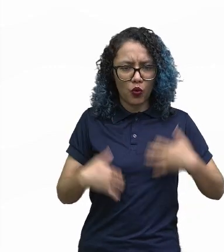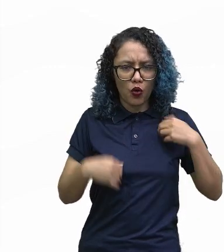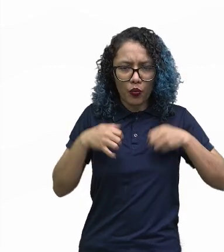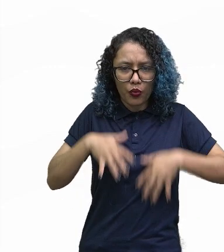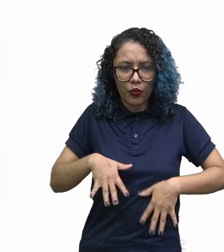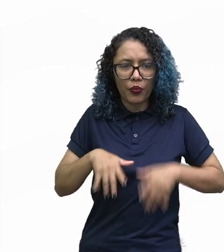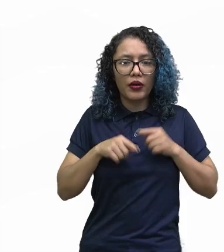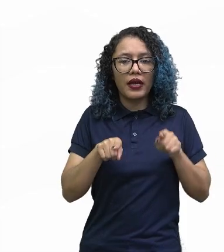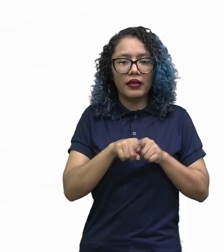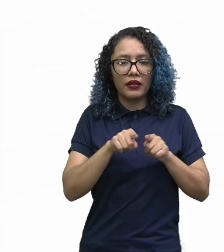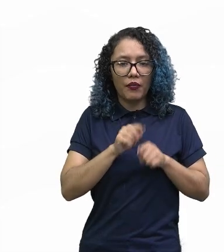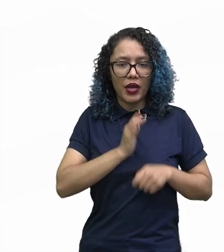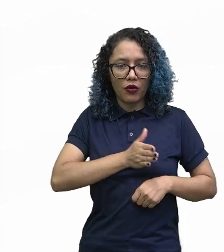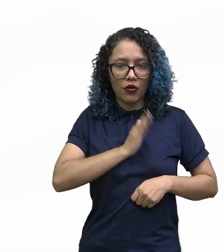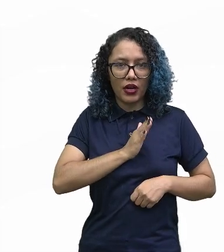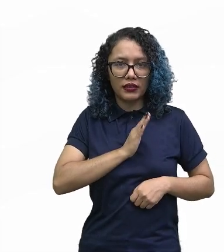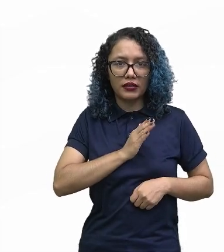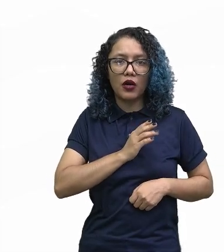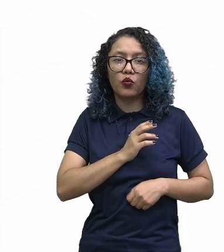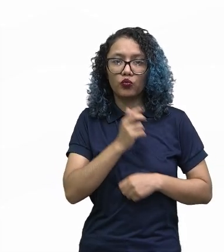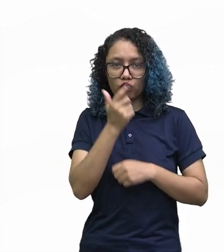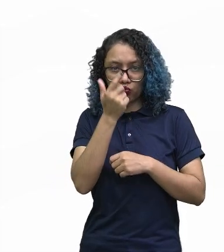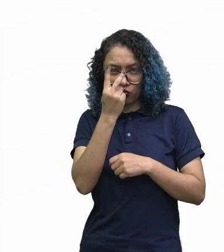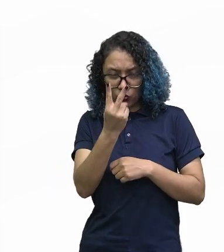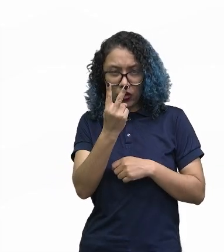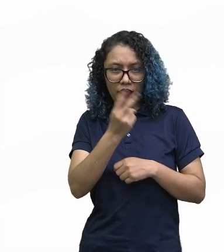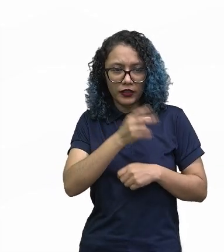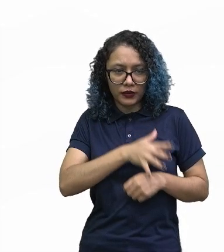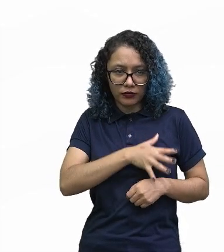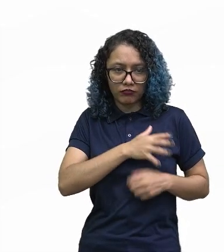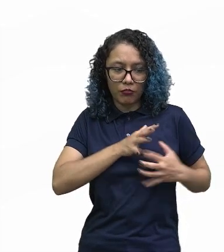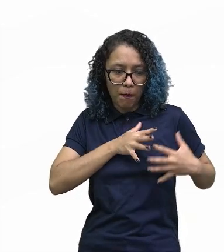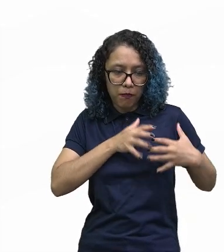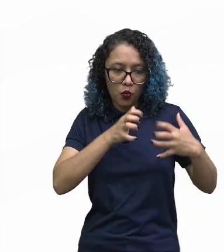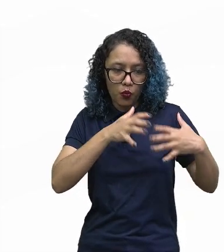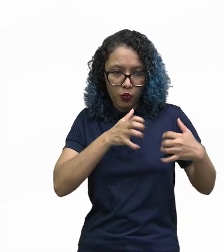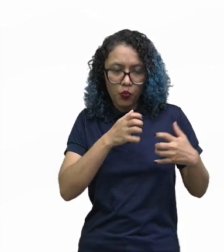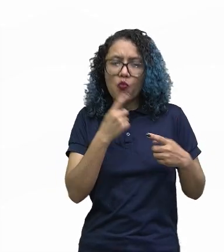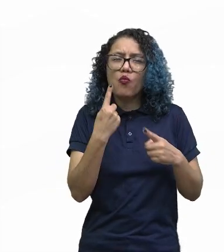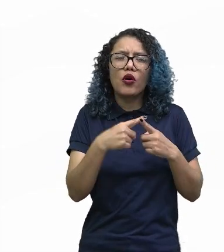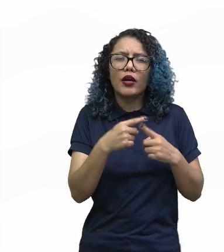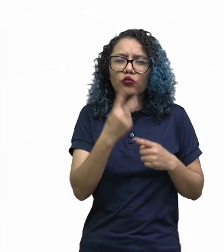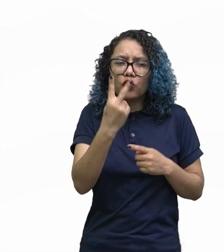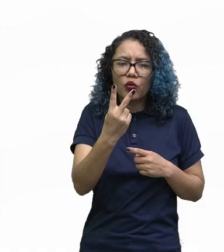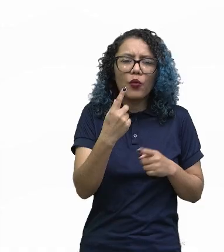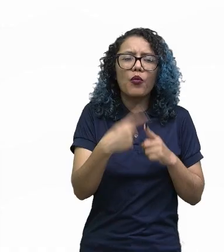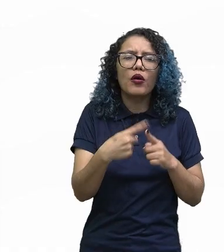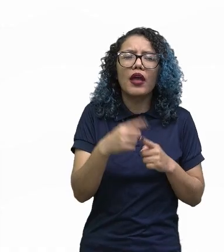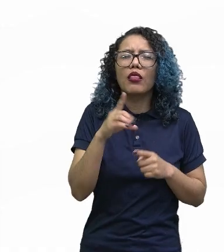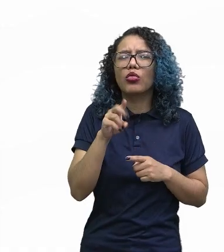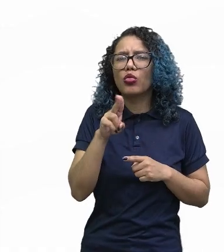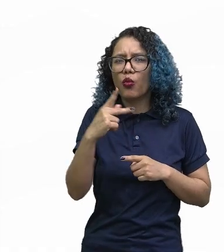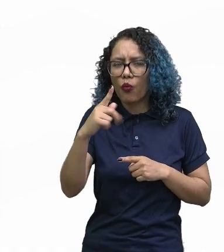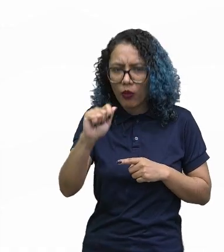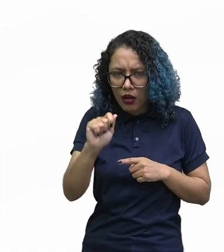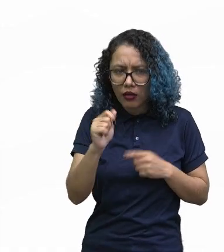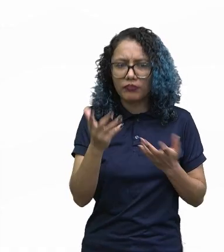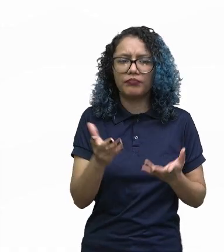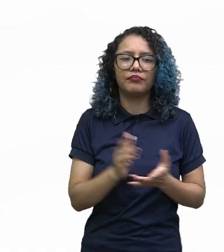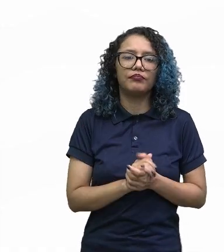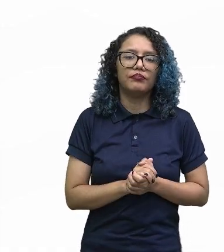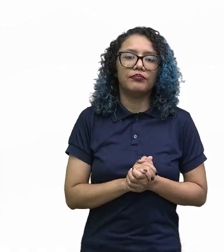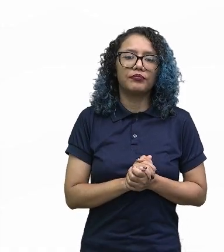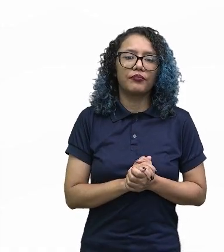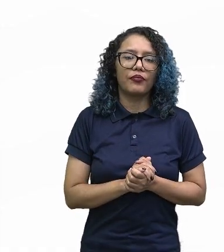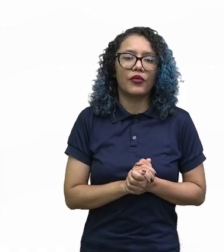2 vezes a cada ciclo, certo? Vamos observar aí por que é chamada de dupla, né? Olha só, a circulação ela pode